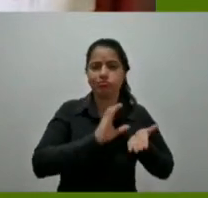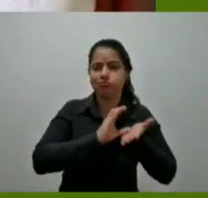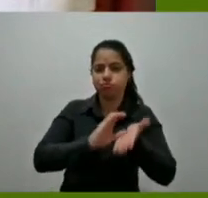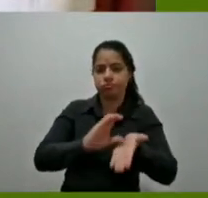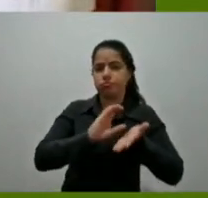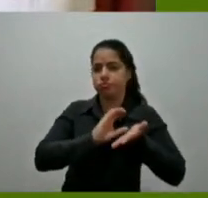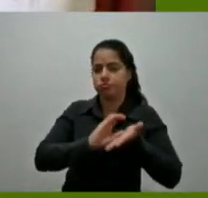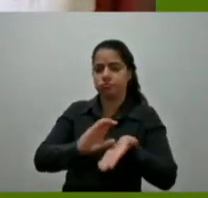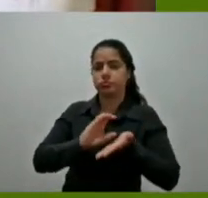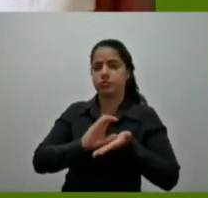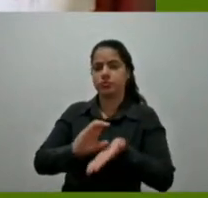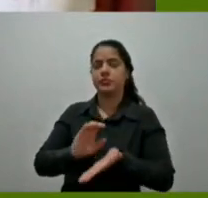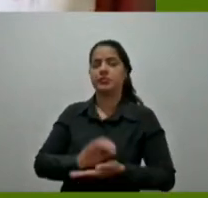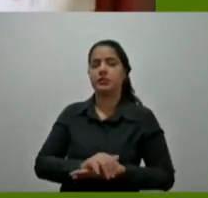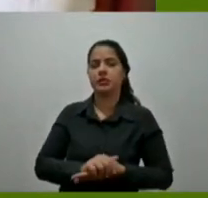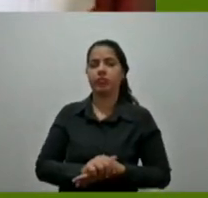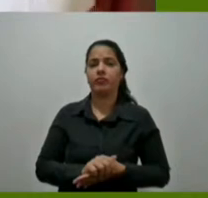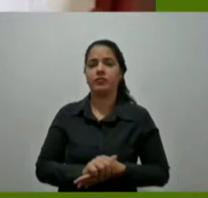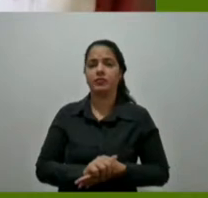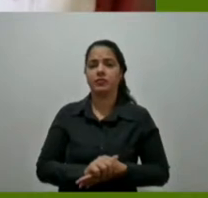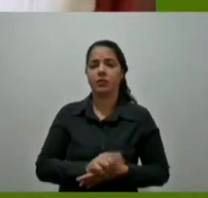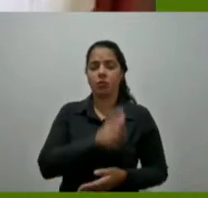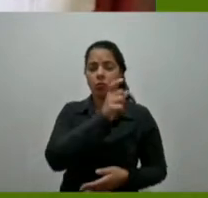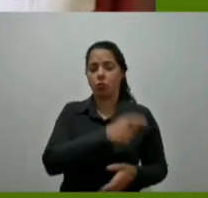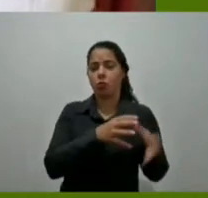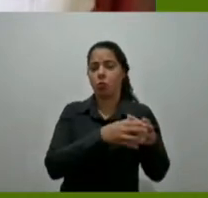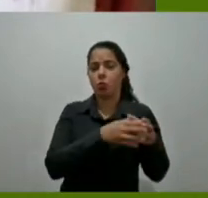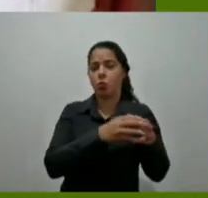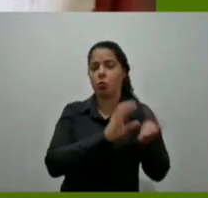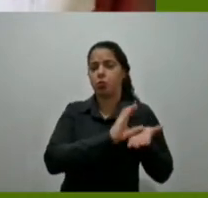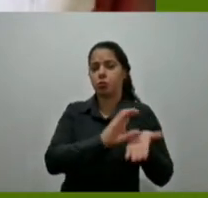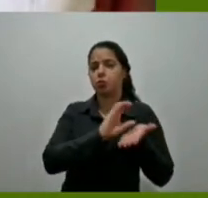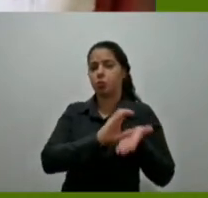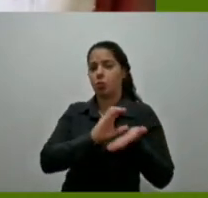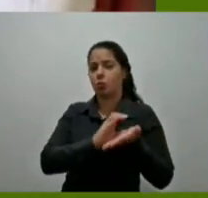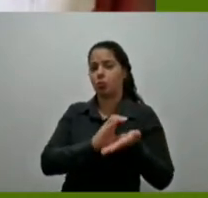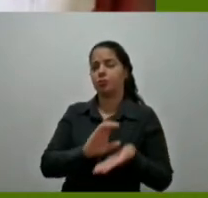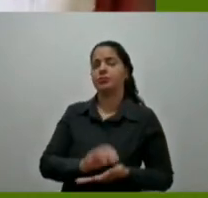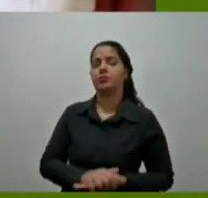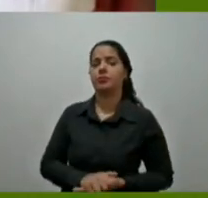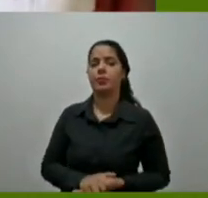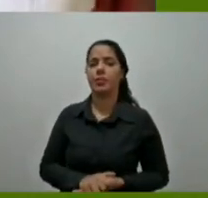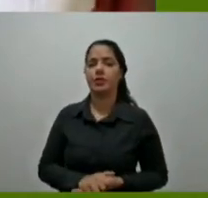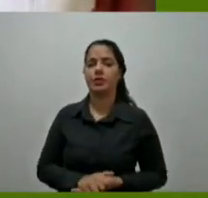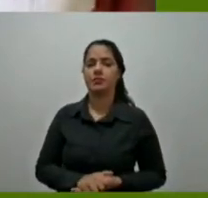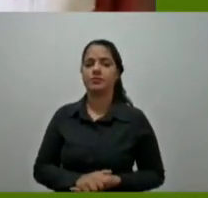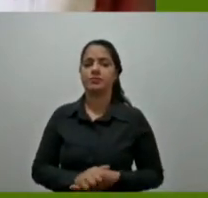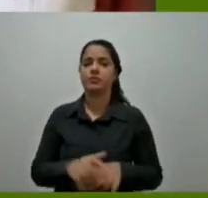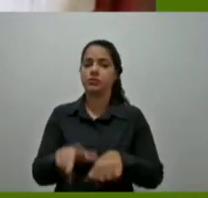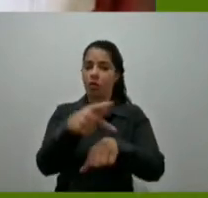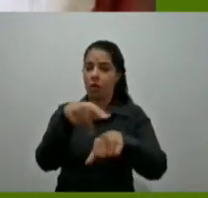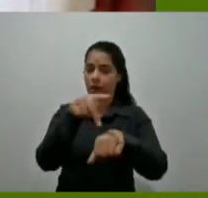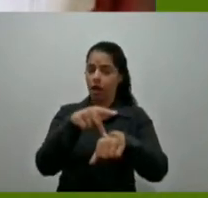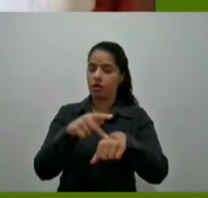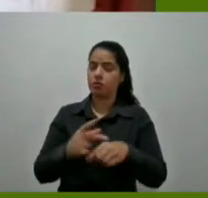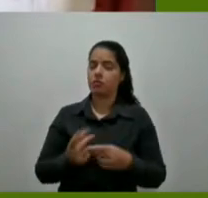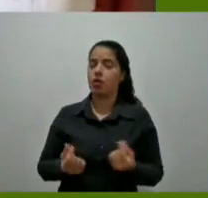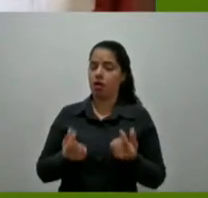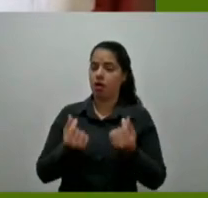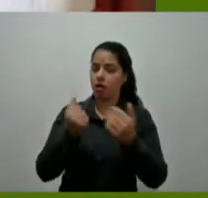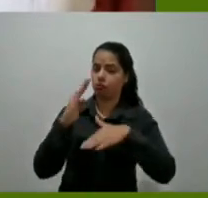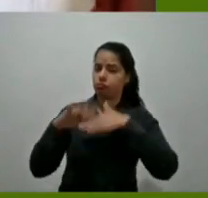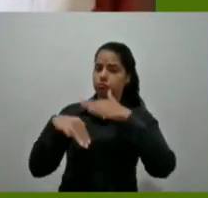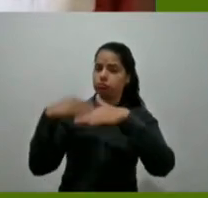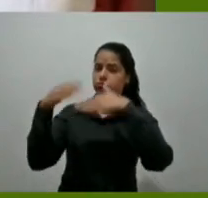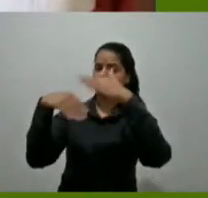através dos investidores, e os investidores, na realidade, vêm desses países mais ricos, mais desenvolvidos, com maior concentração de renda,